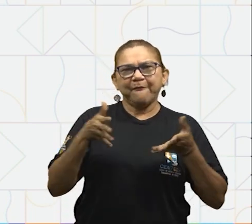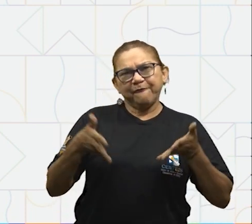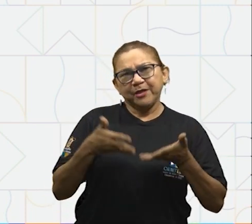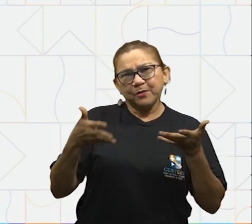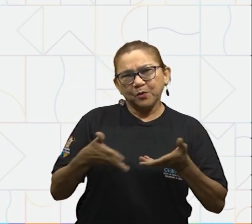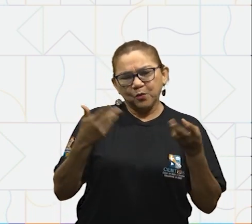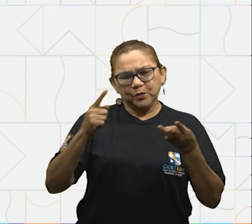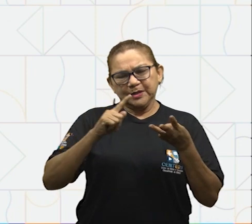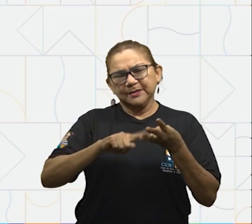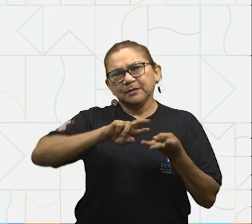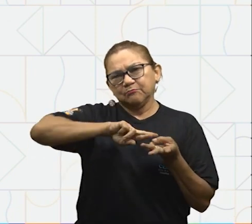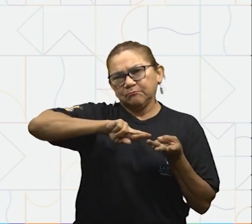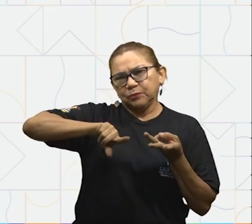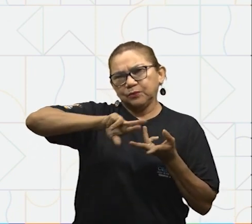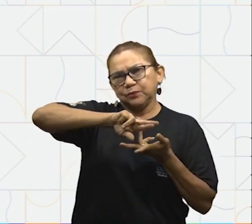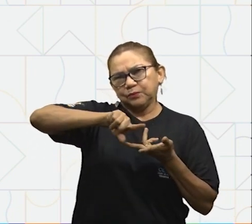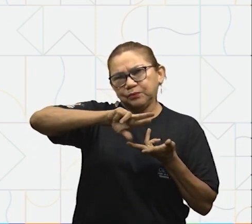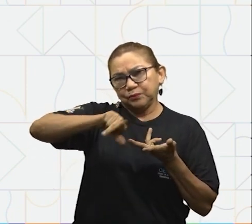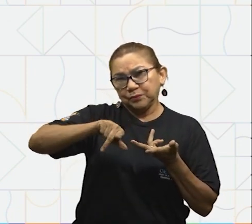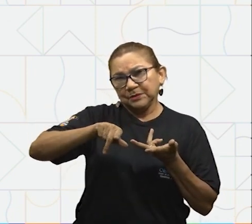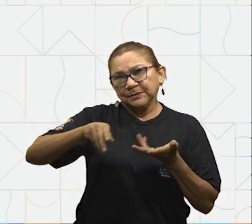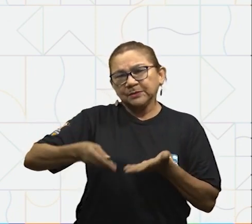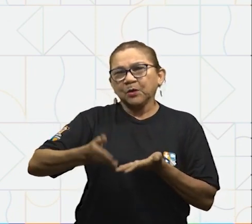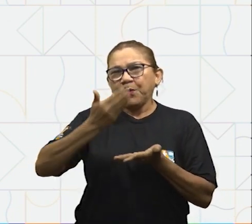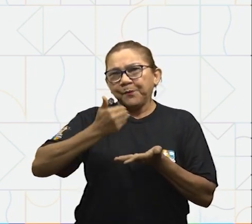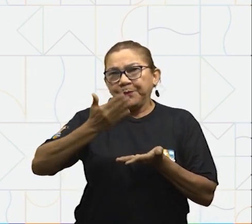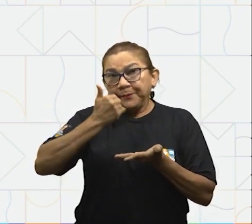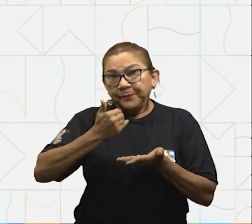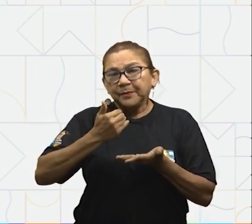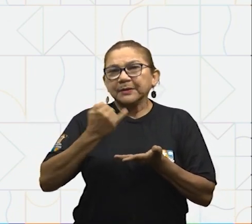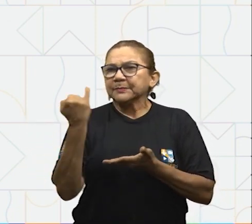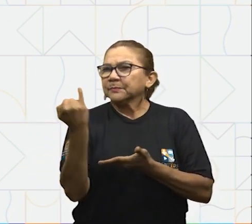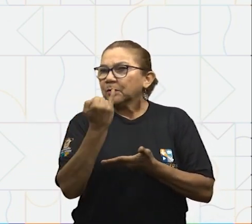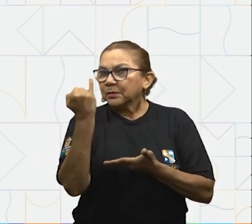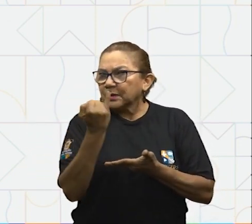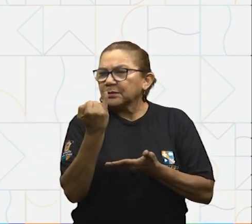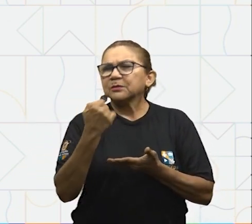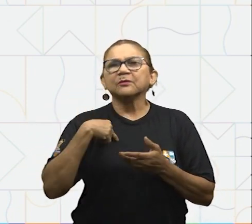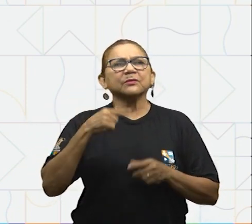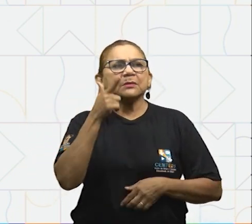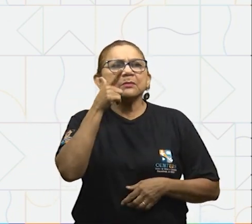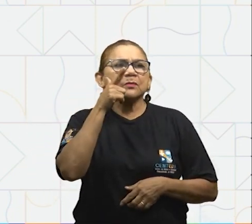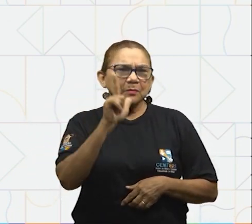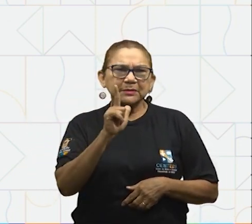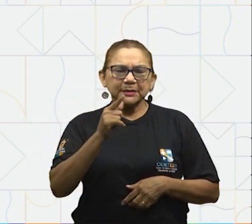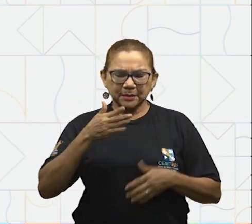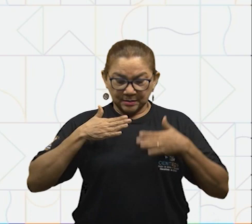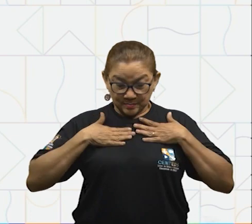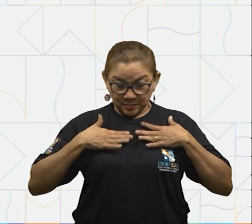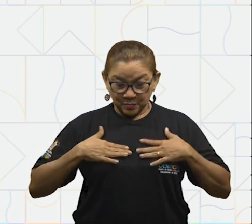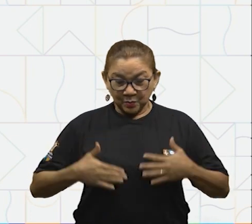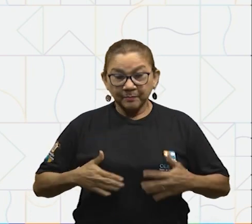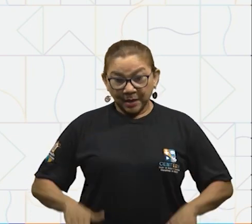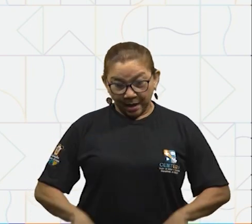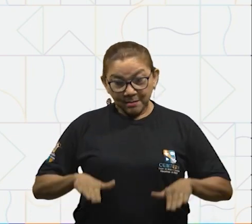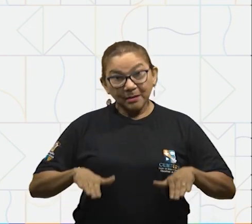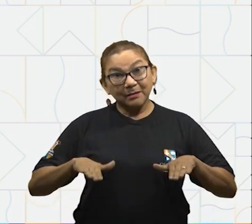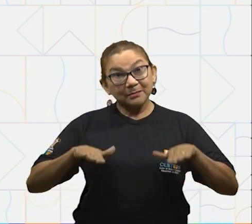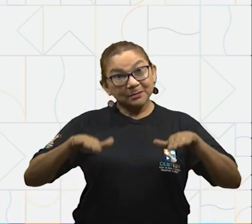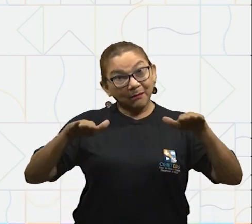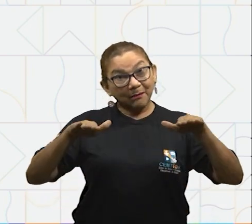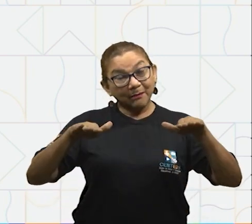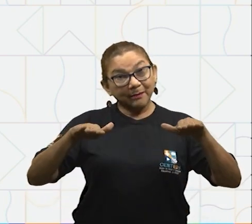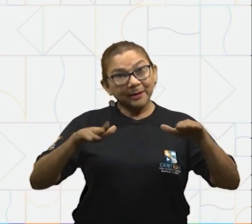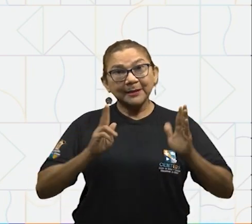verduras, vegetais, cereais e carnes que conseguimos os nutrientes necessários para crescermos